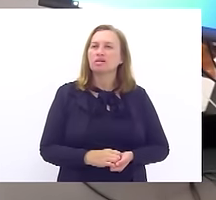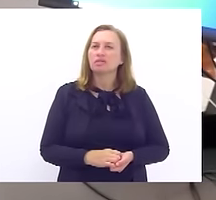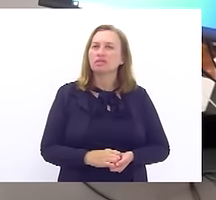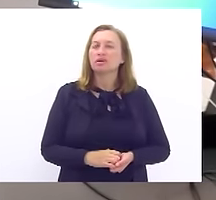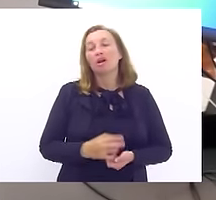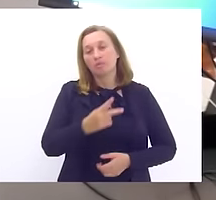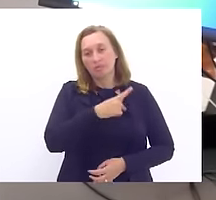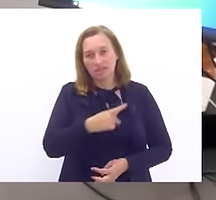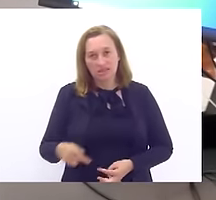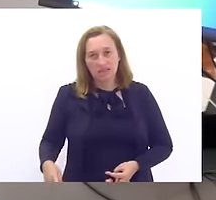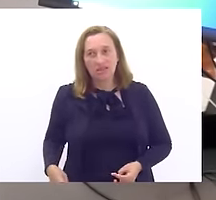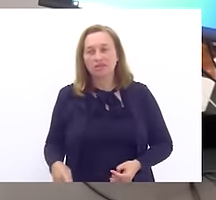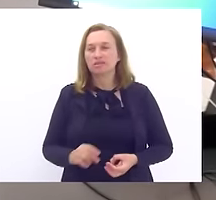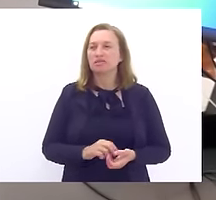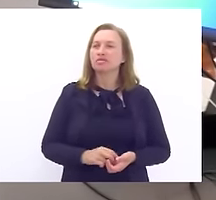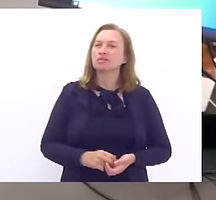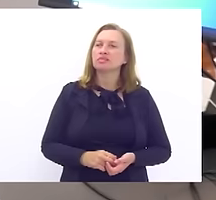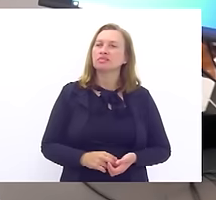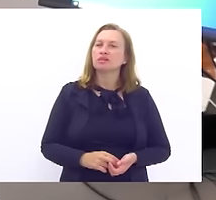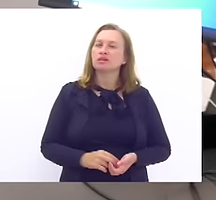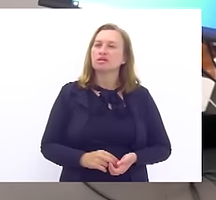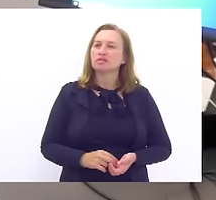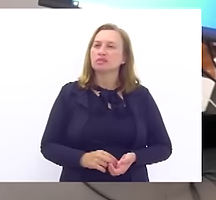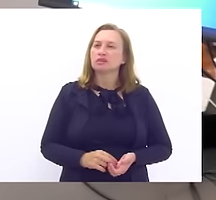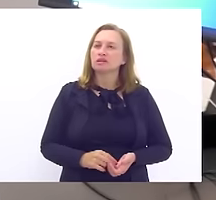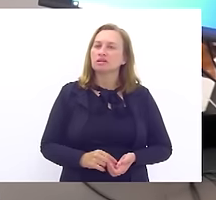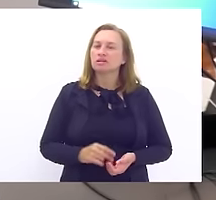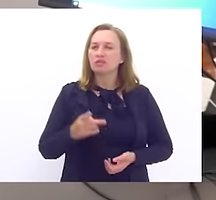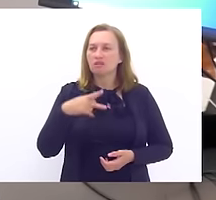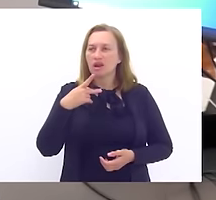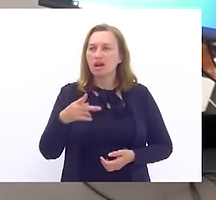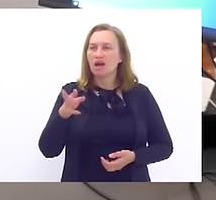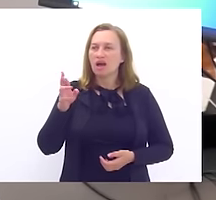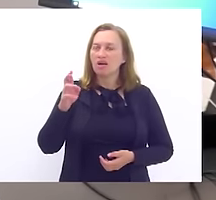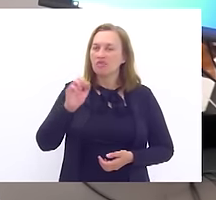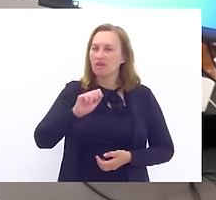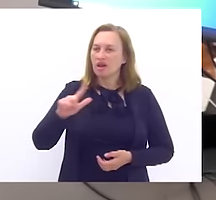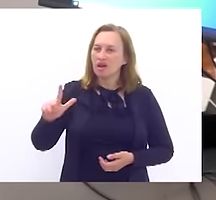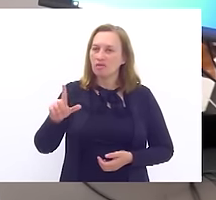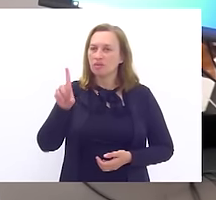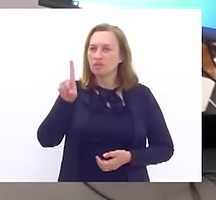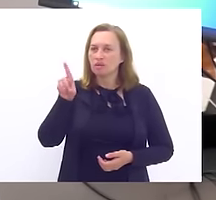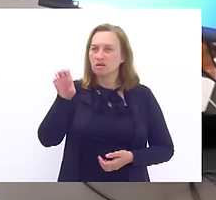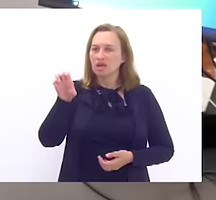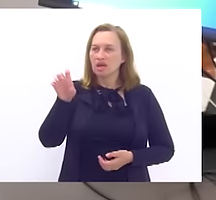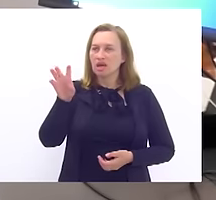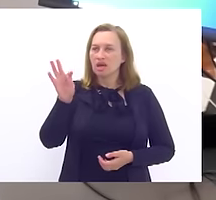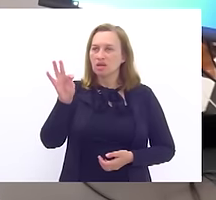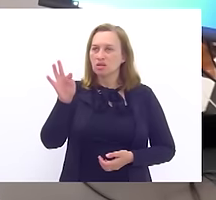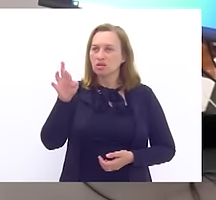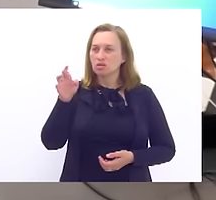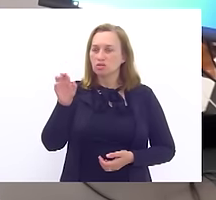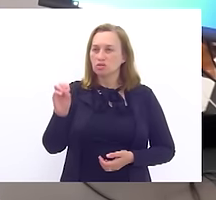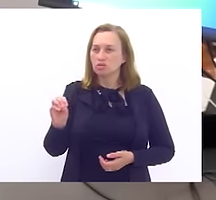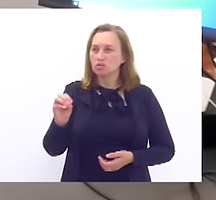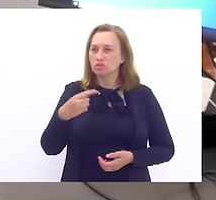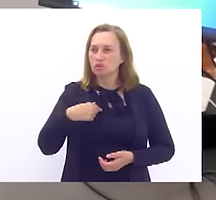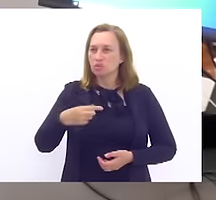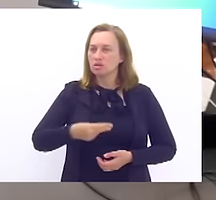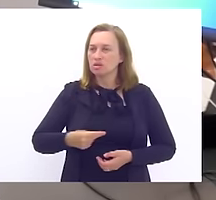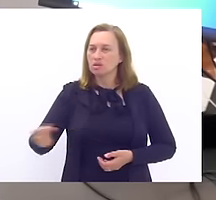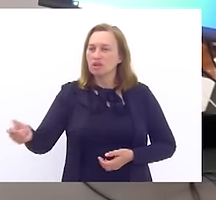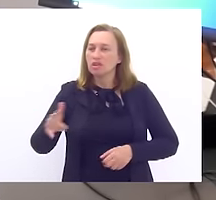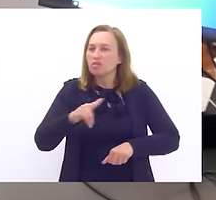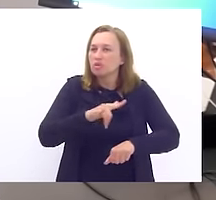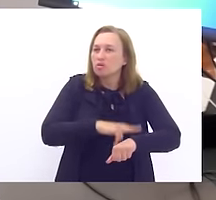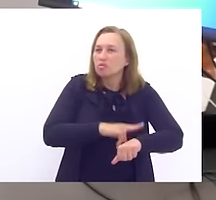Presidente eu falar com o Rafael do neto na hora que eu sair para ir ao banheiro ele fica uma fala